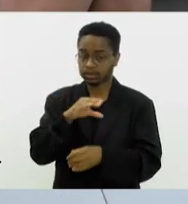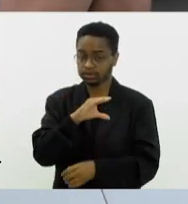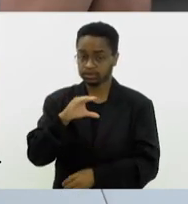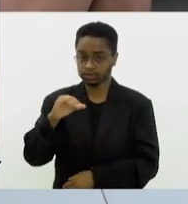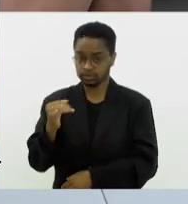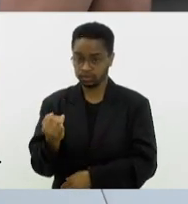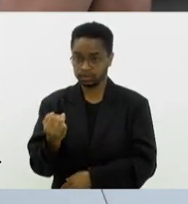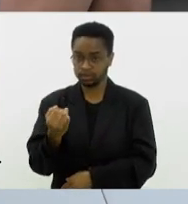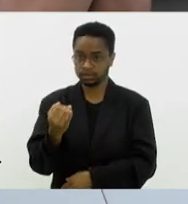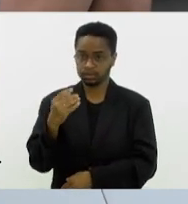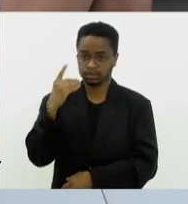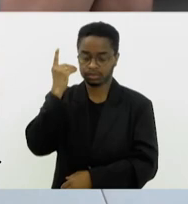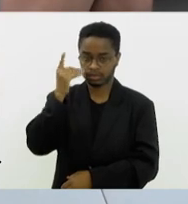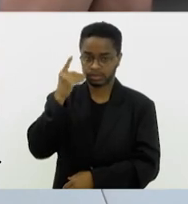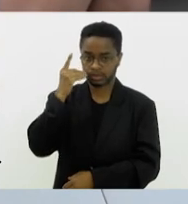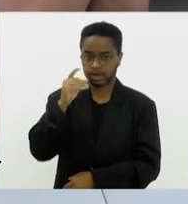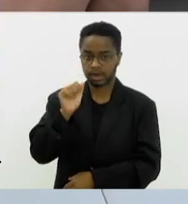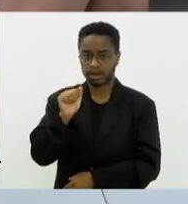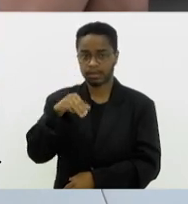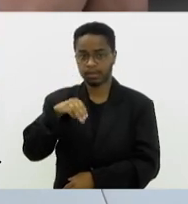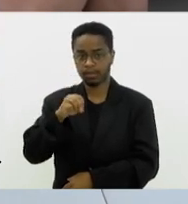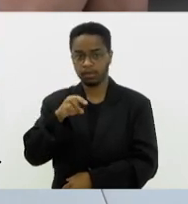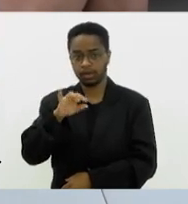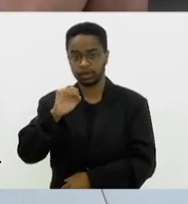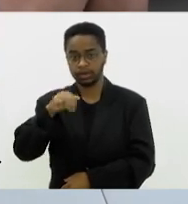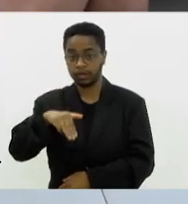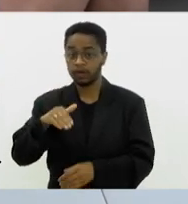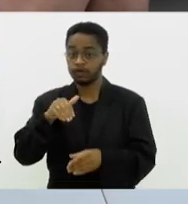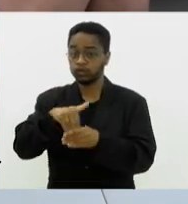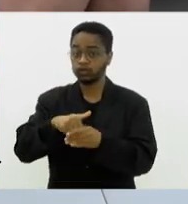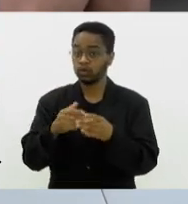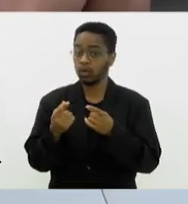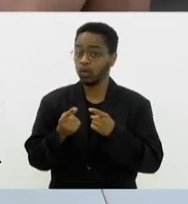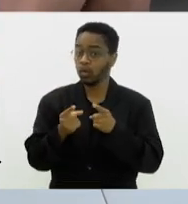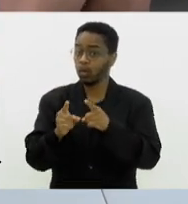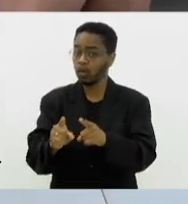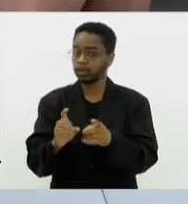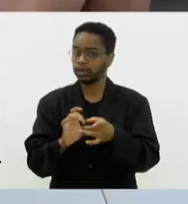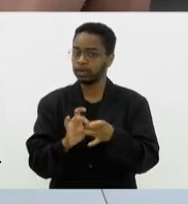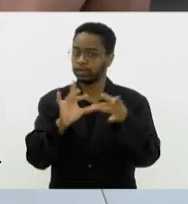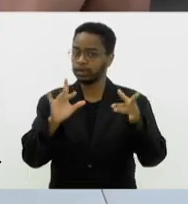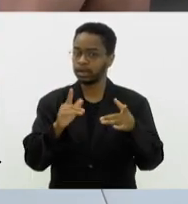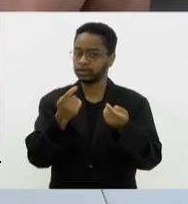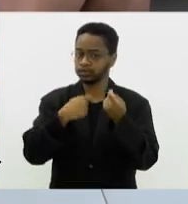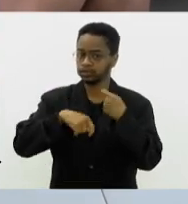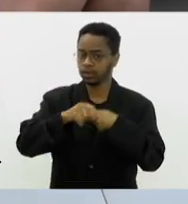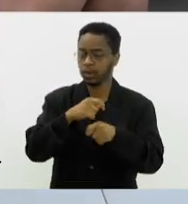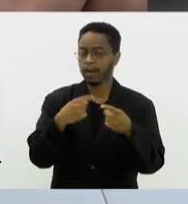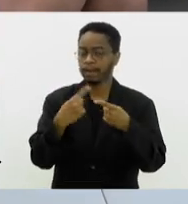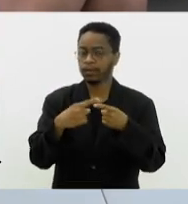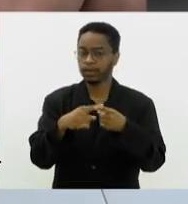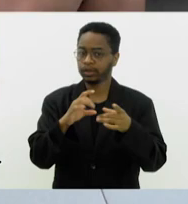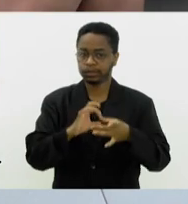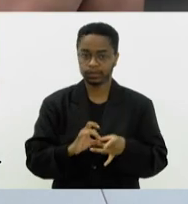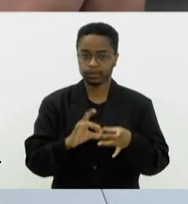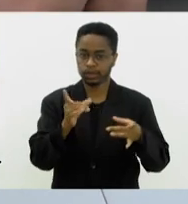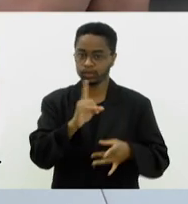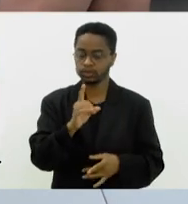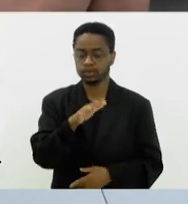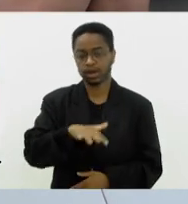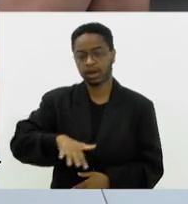o deputado Rodrigo Amorim votou contra a liberdade econômica, porque não permitiu que os